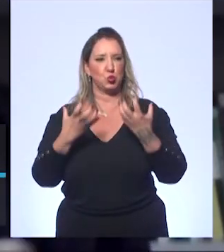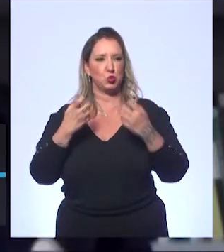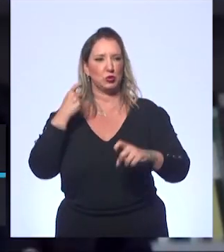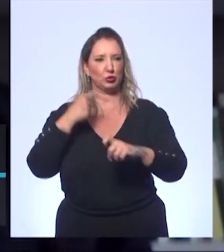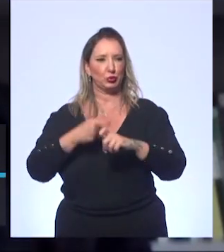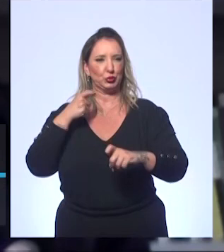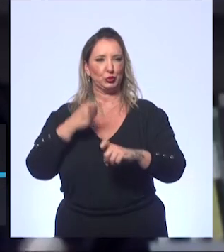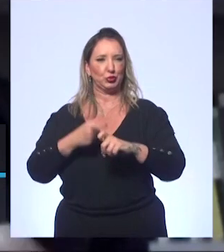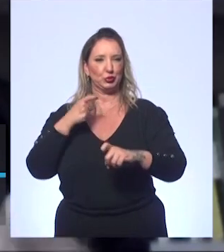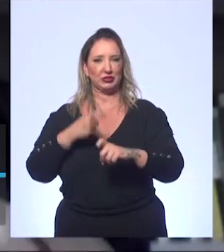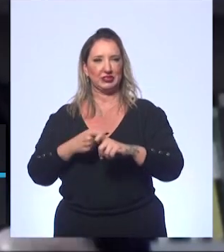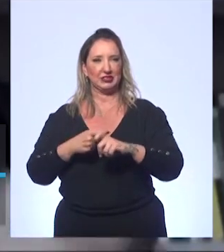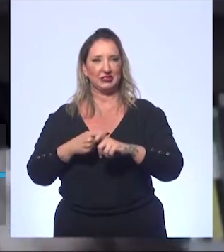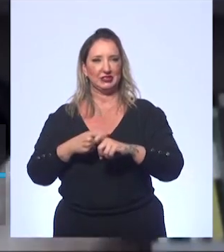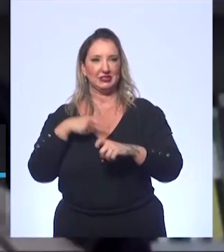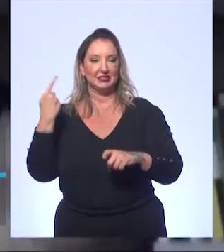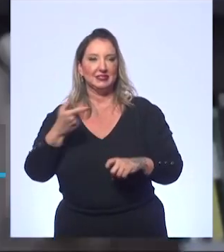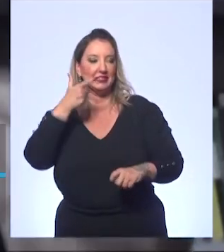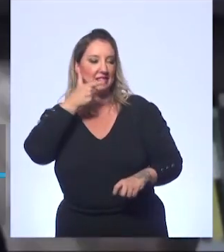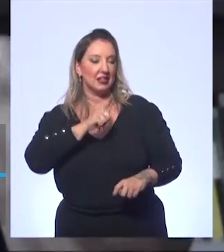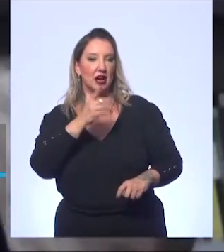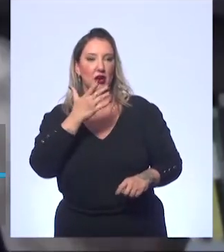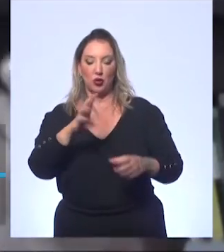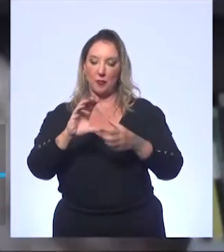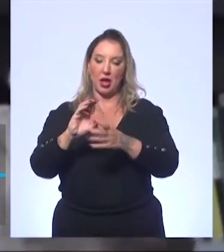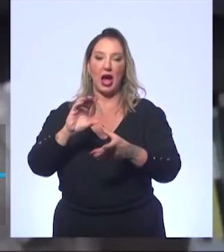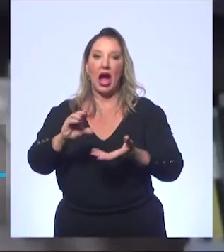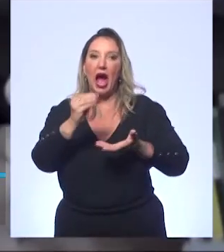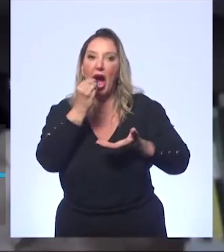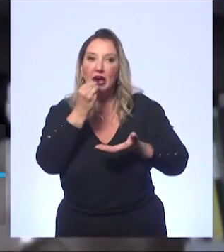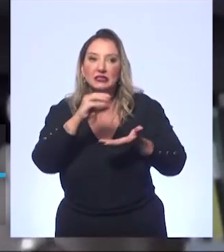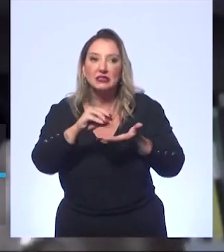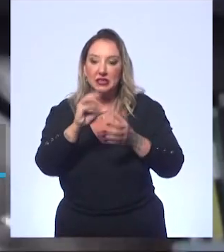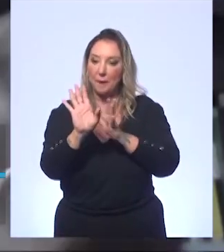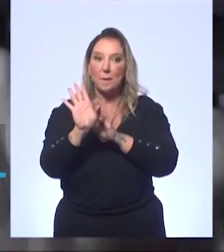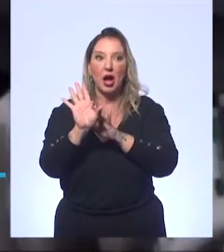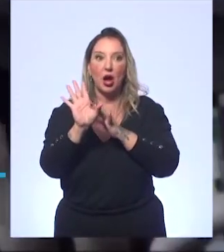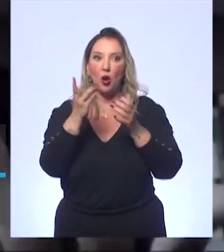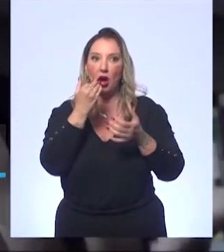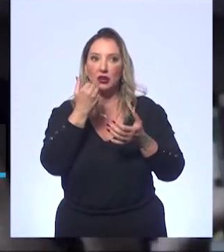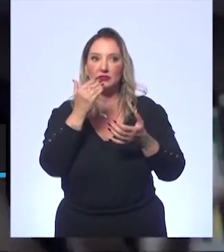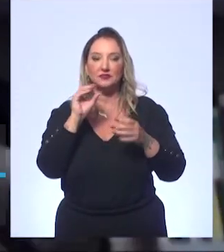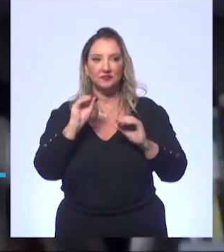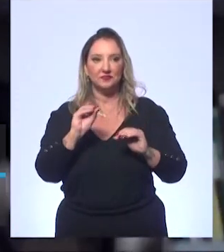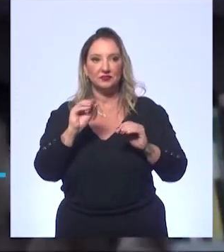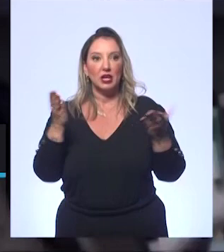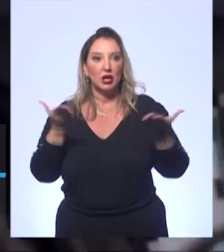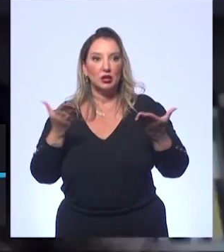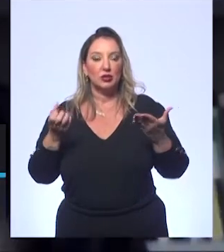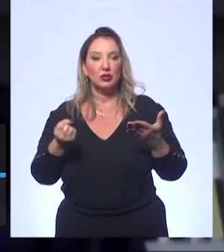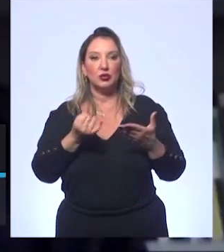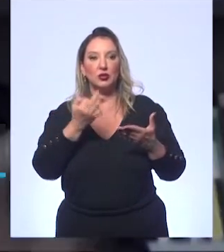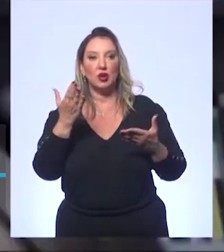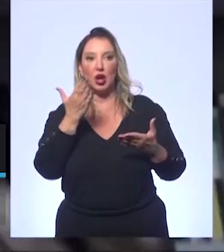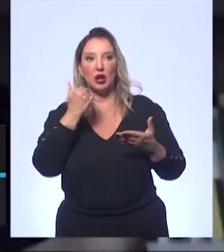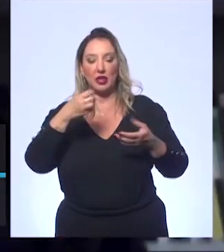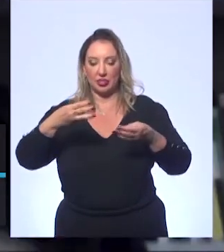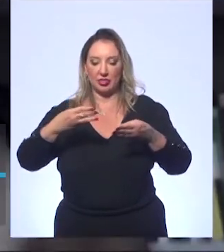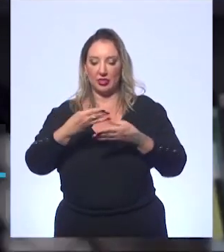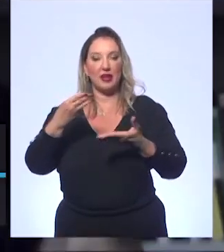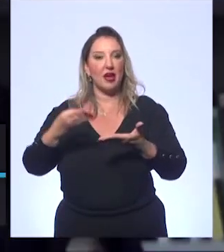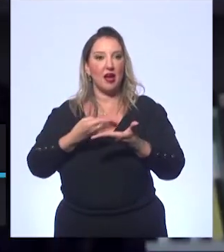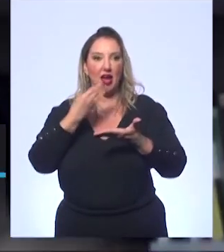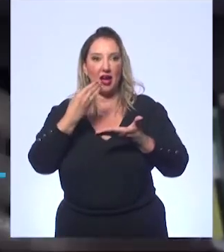De tal maneira que a gente consiga comer com a mão. Veja, hoje muitos comem com talheres, mas